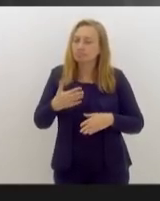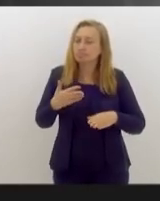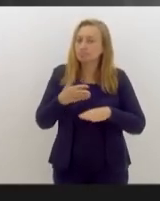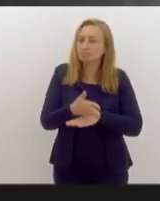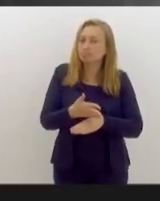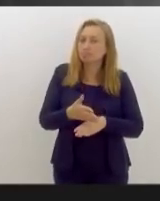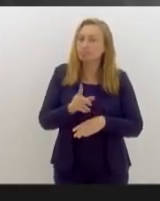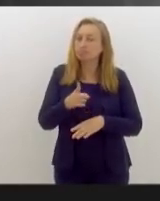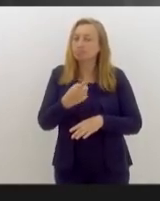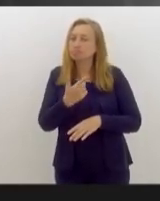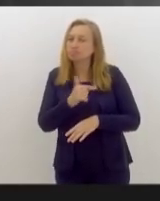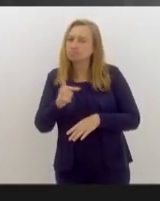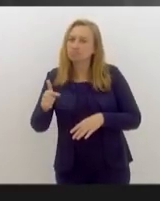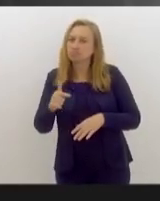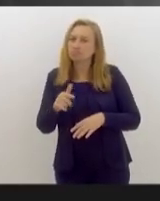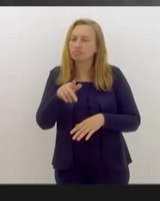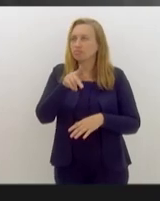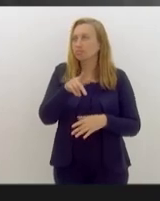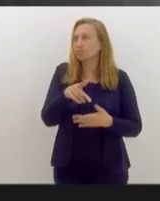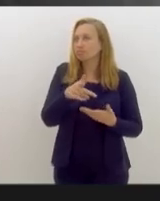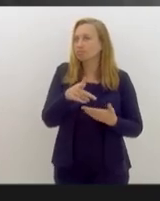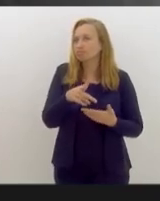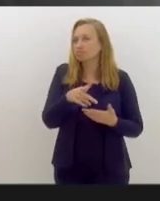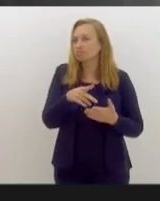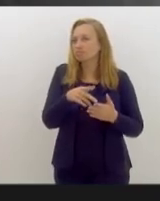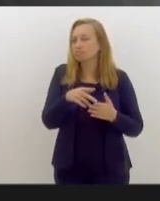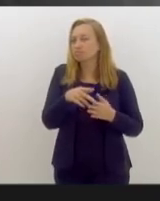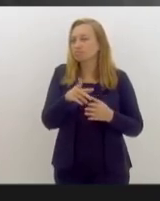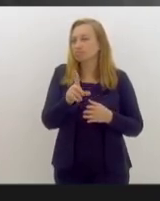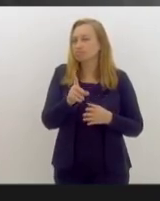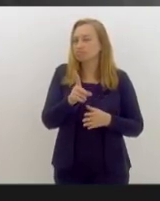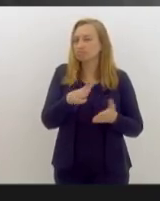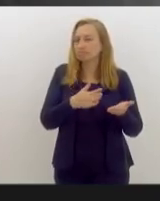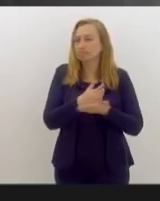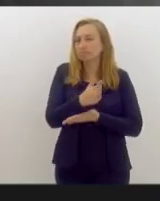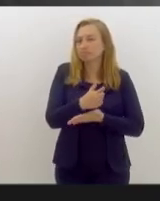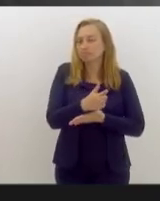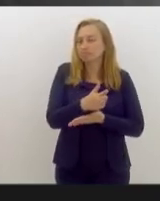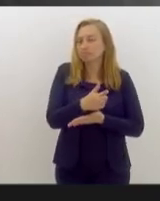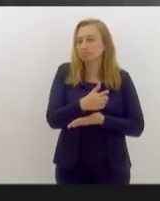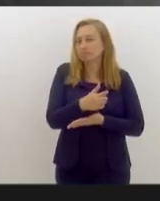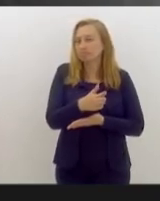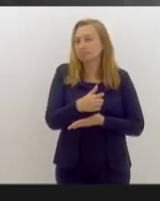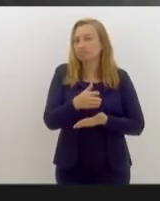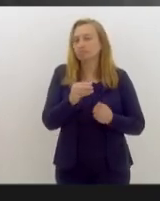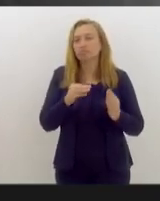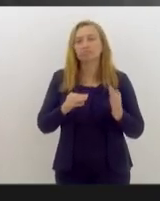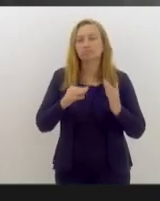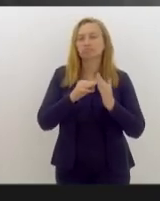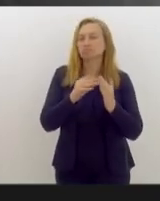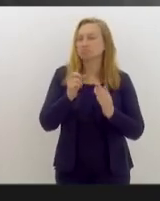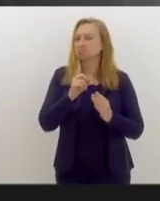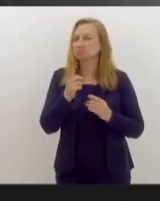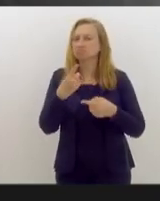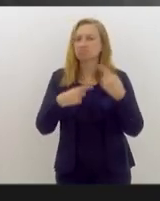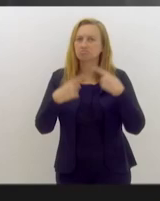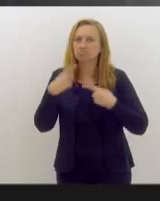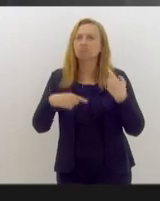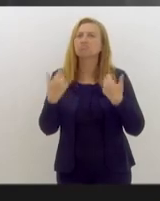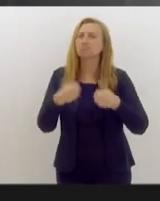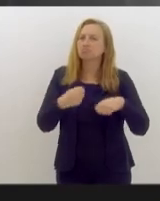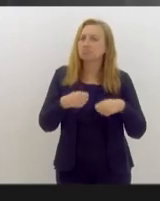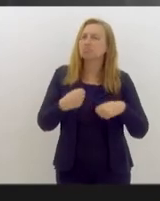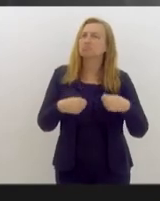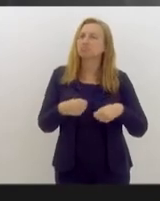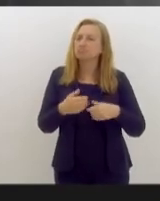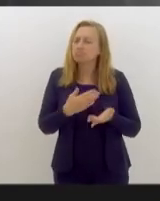tinha parâmetro, como não tem parâmetro, o plano não foi aprovado, logo não tem parâmetro. Essas metas não precisam ser discutidas. E a gente precisa começar